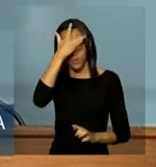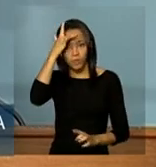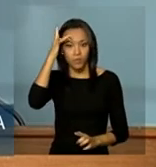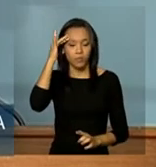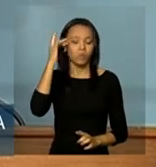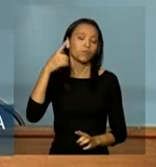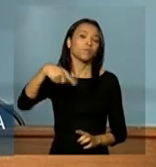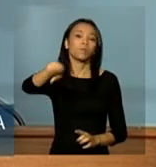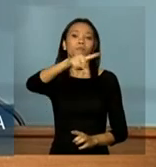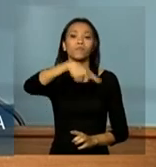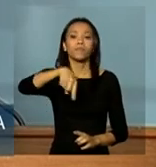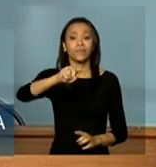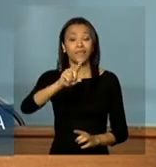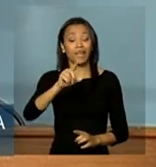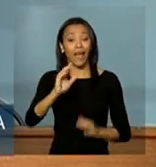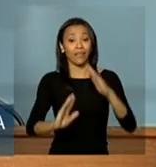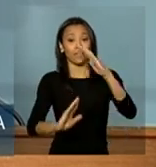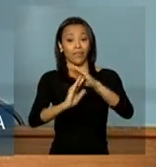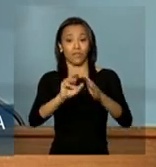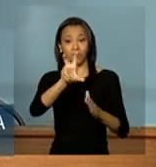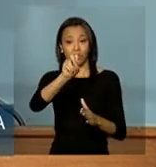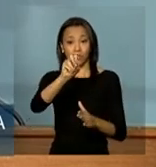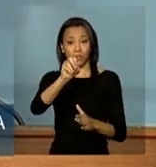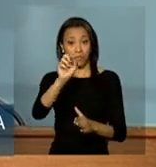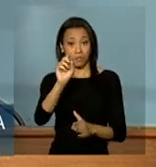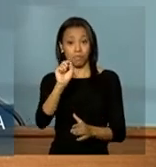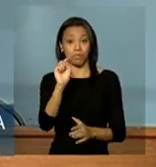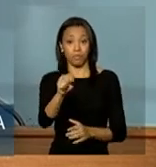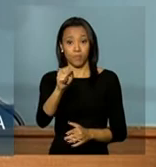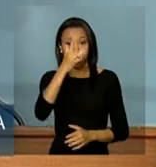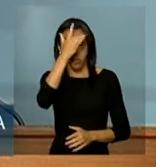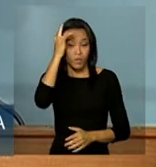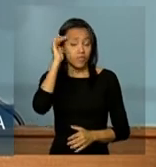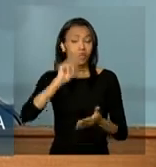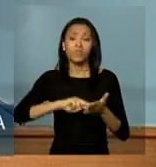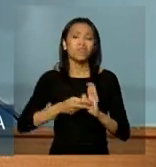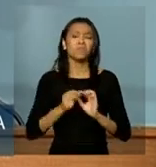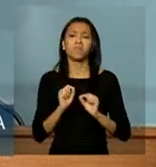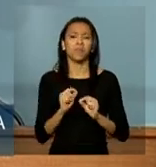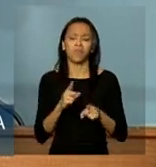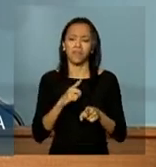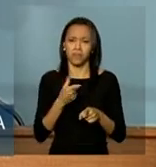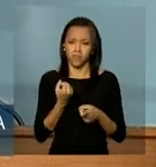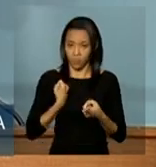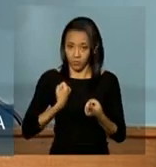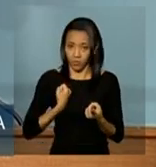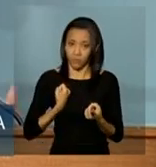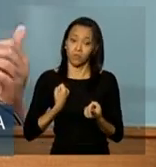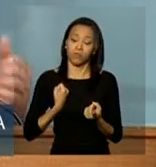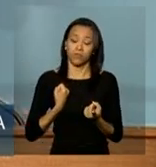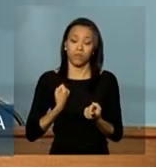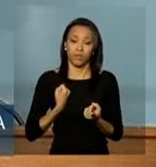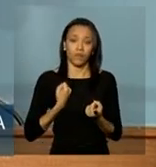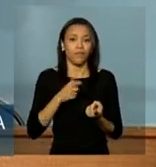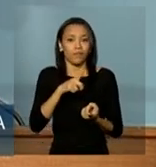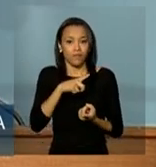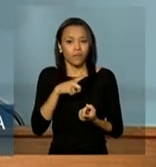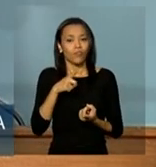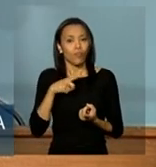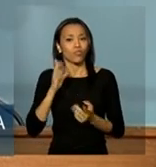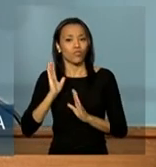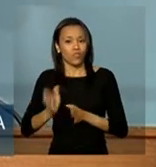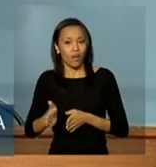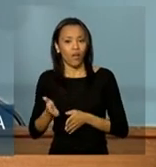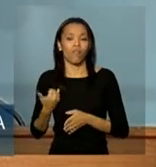Ter até 50 mil habitantes no Brasil significa ter, como disse o